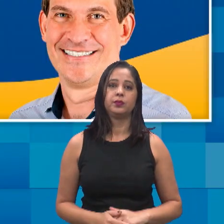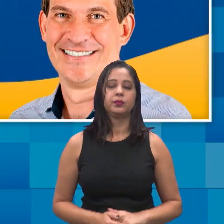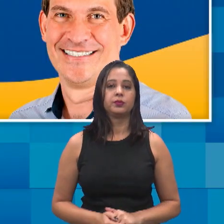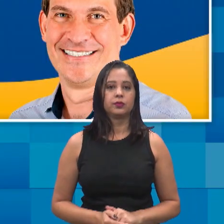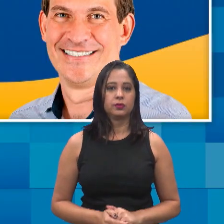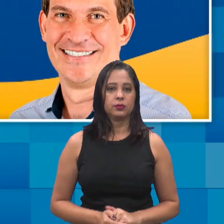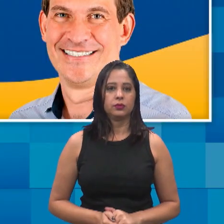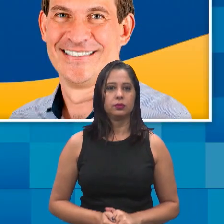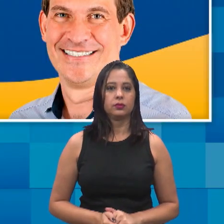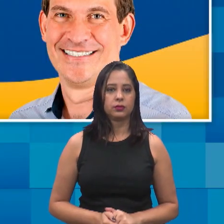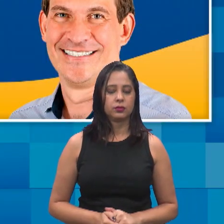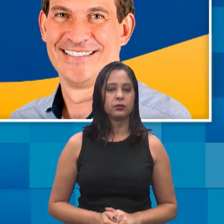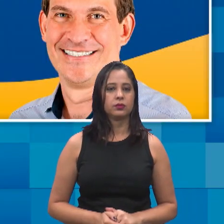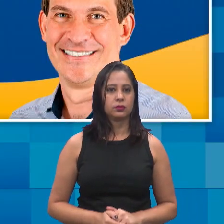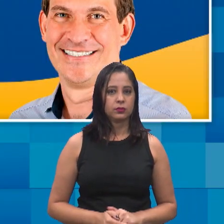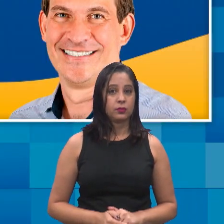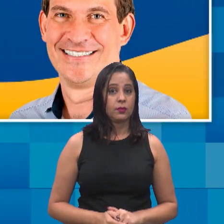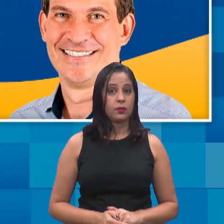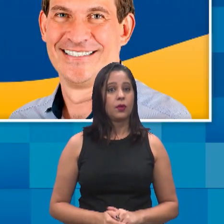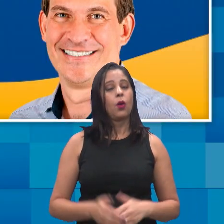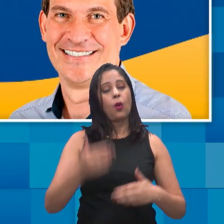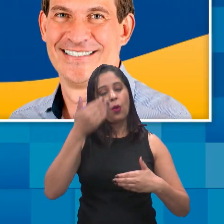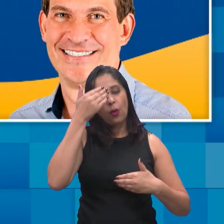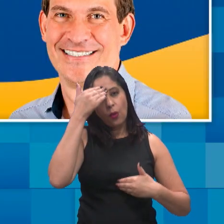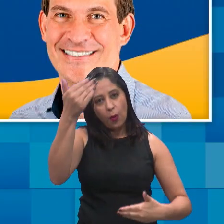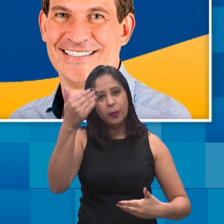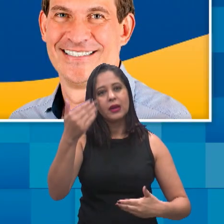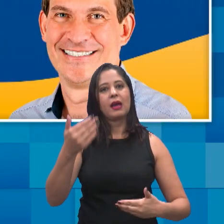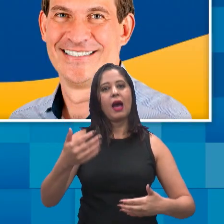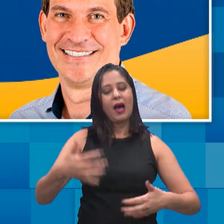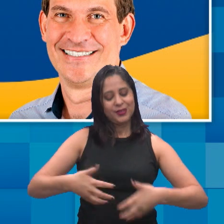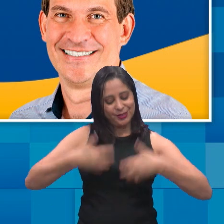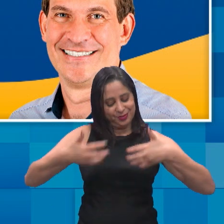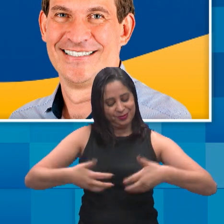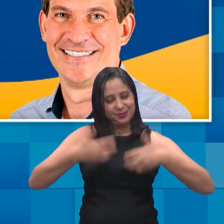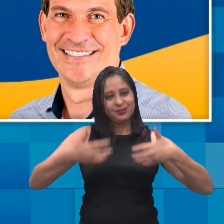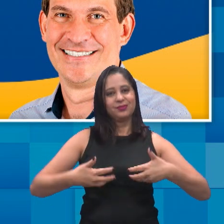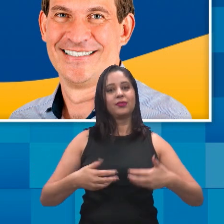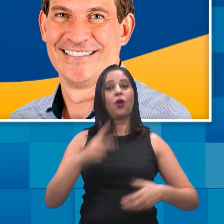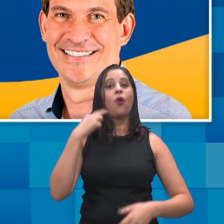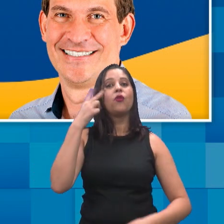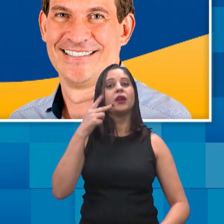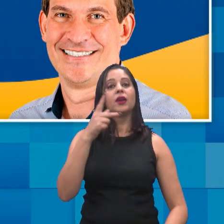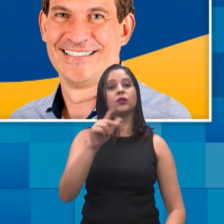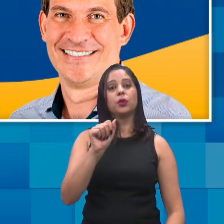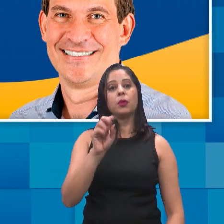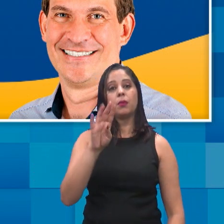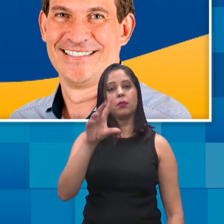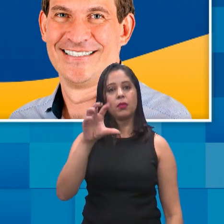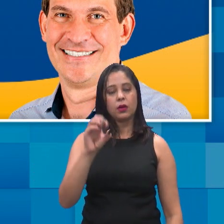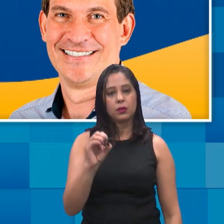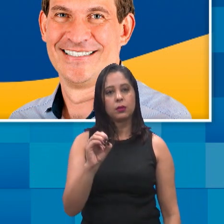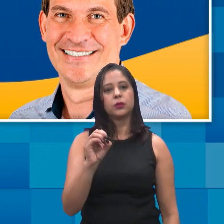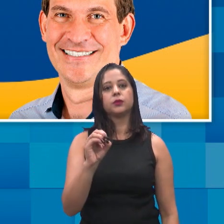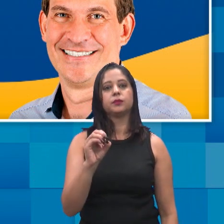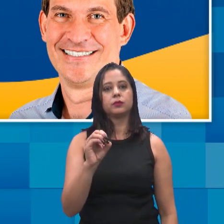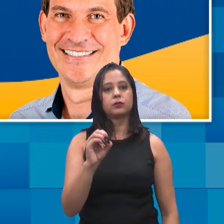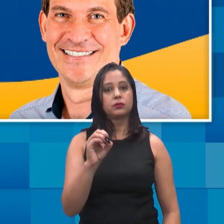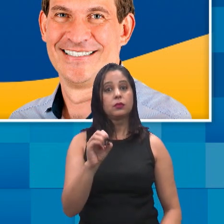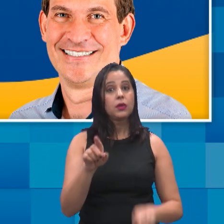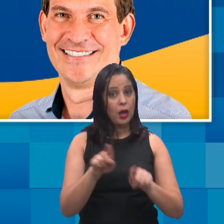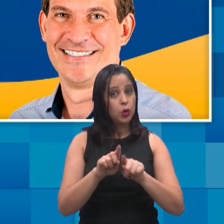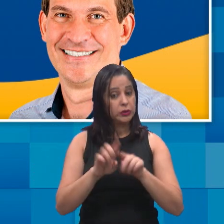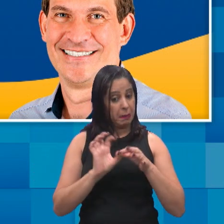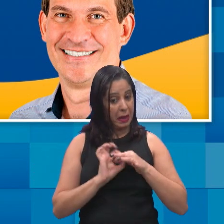Então, eu também agradeço os elogios do vereador Pablo, né, e me coloco à disposição para